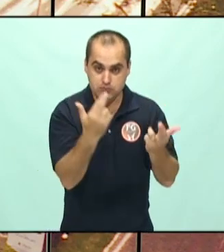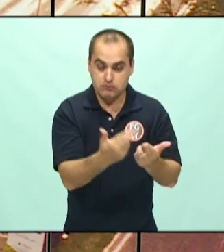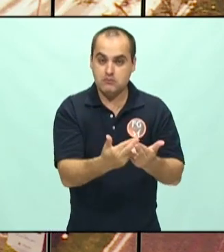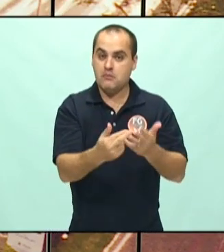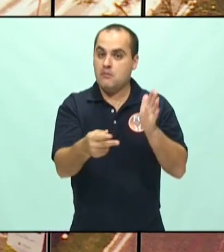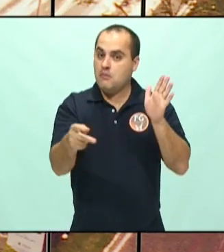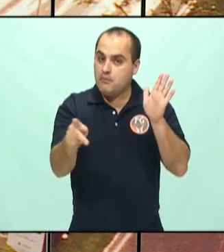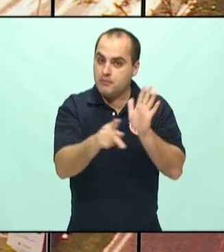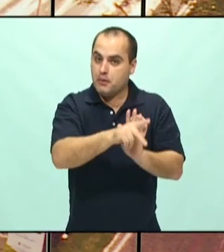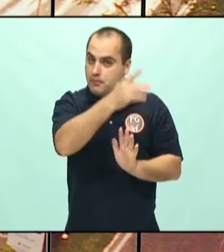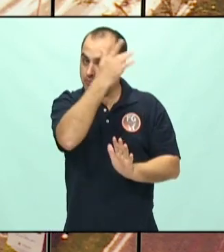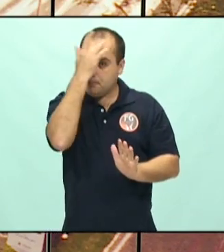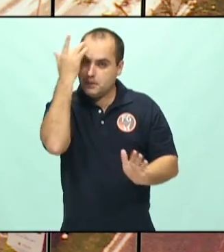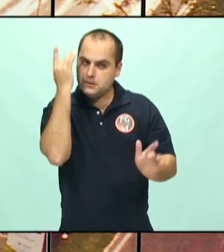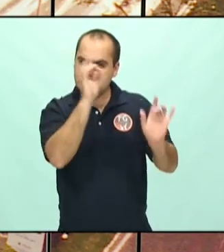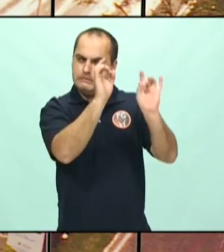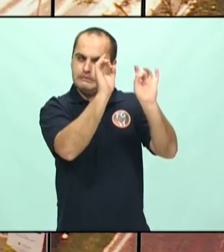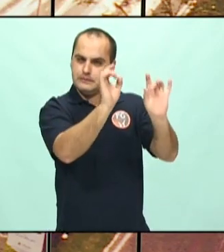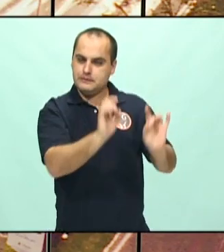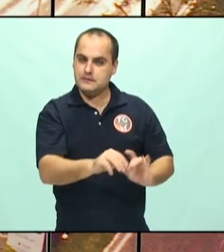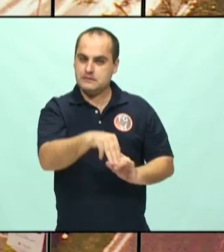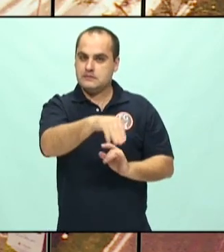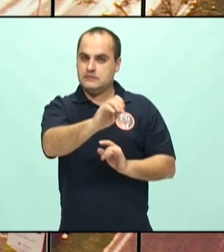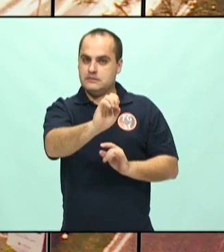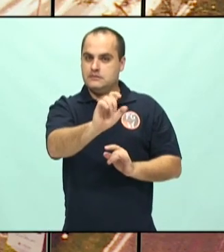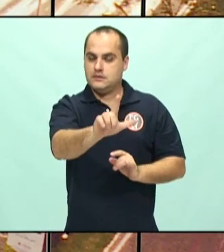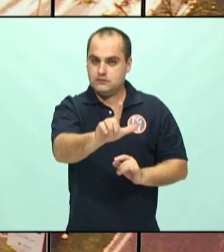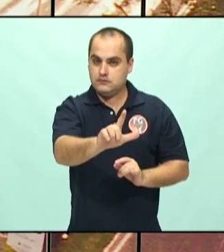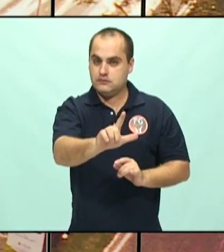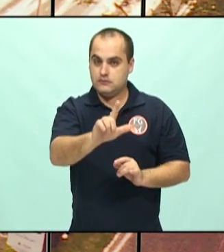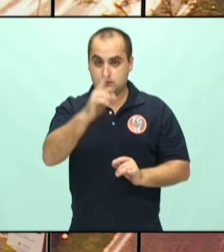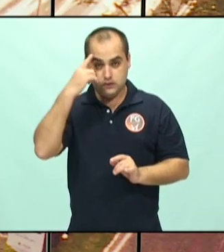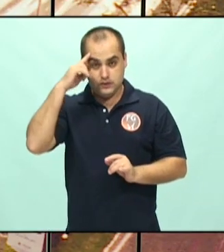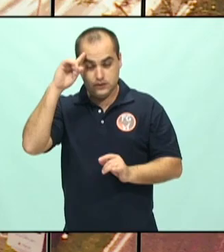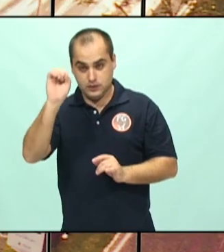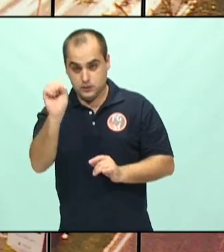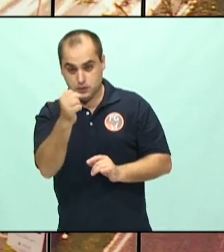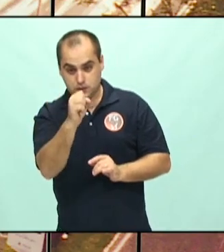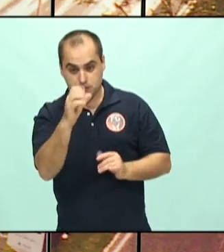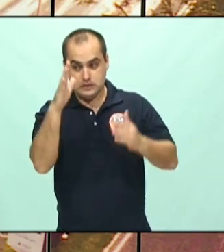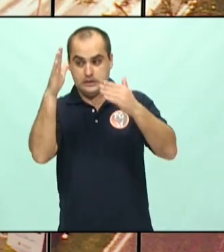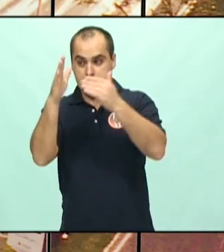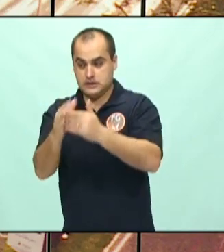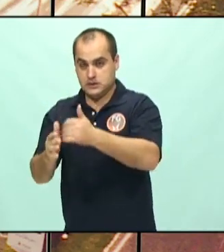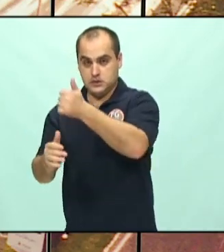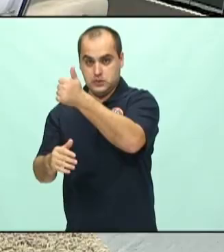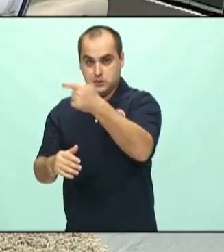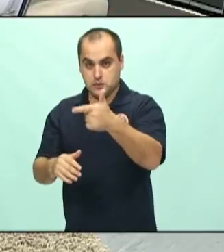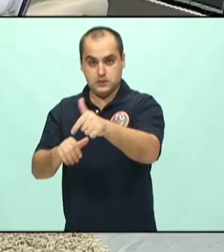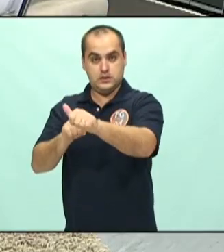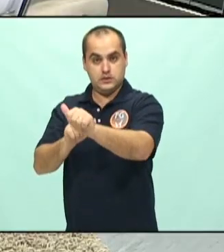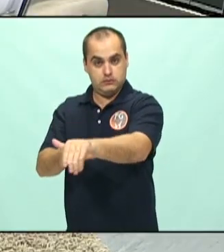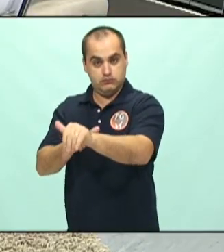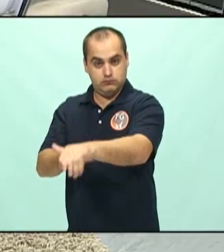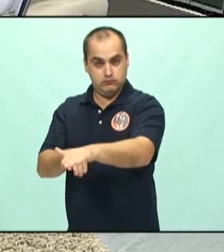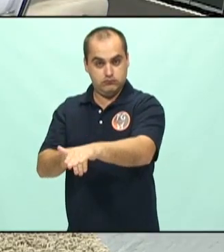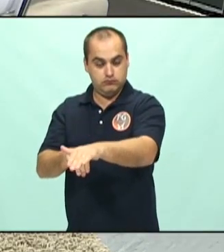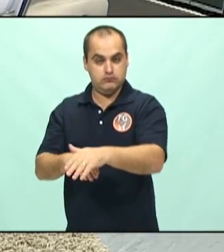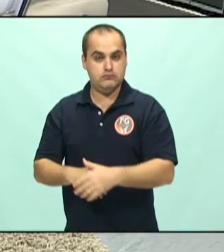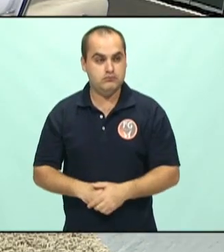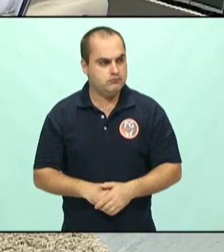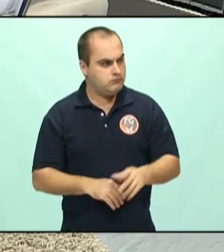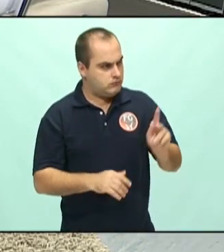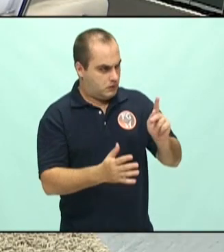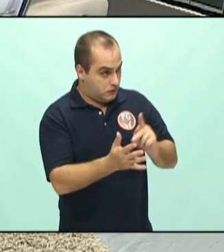que foi realizado no dia 8 e 12 de setembro no canadá é isso aqui é verdade é